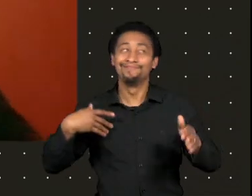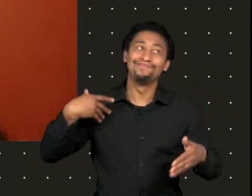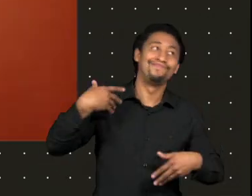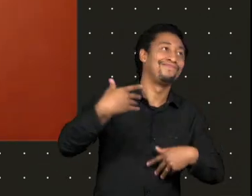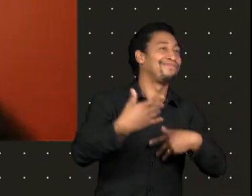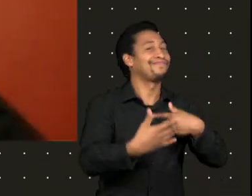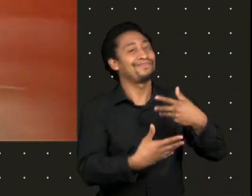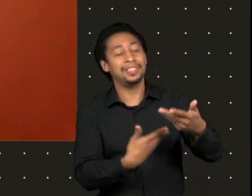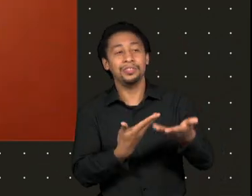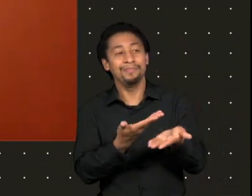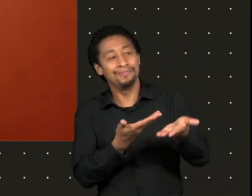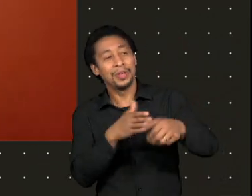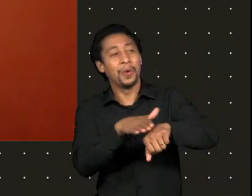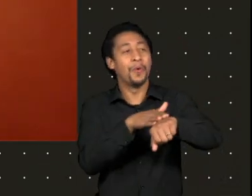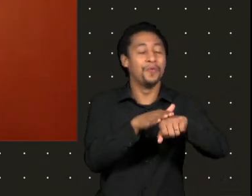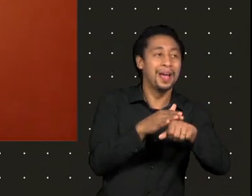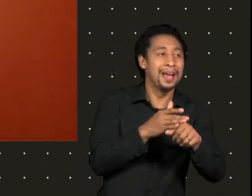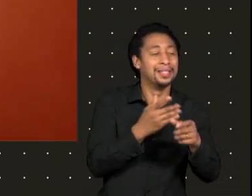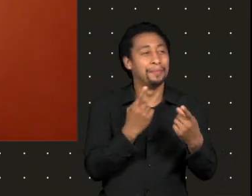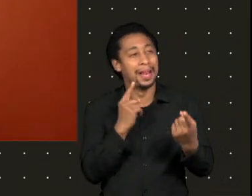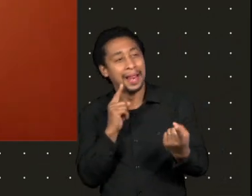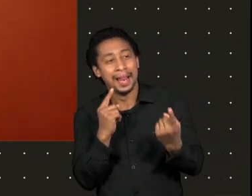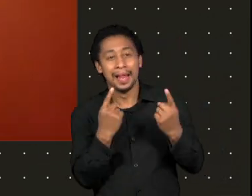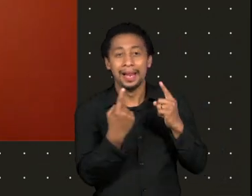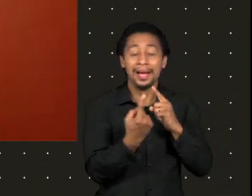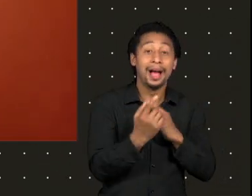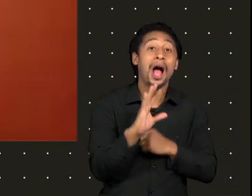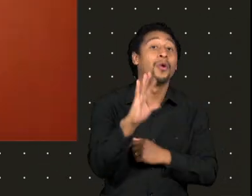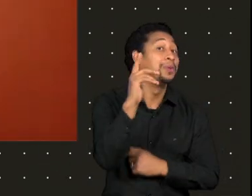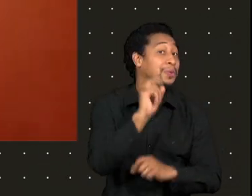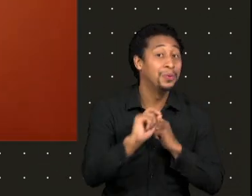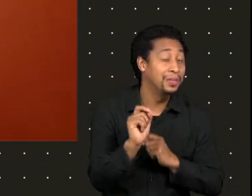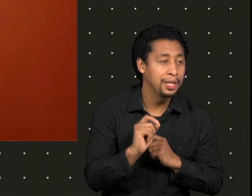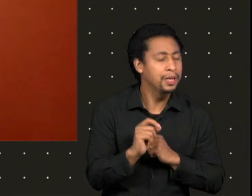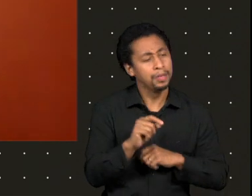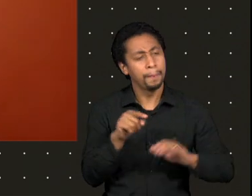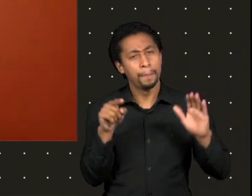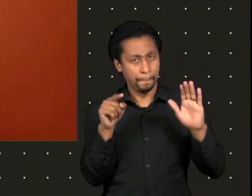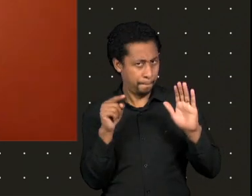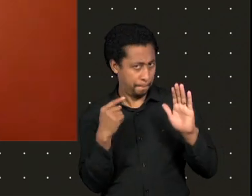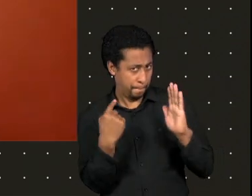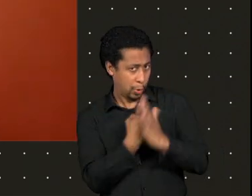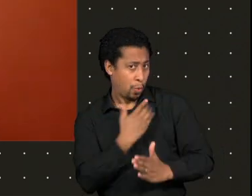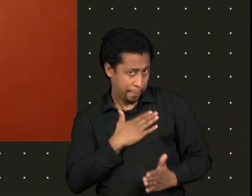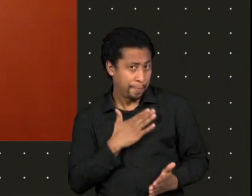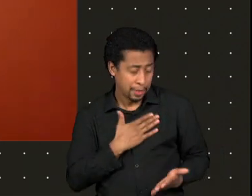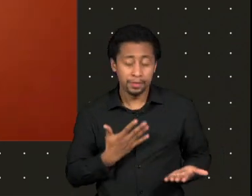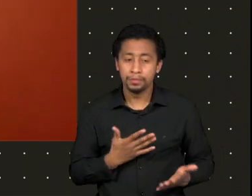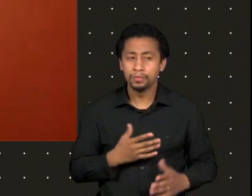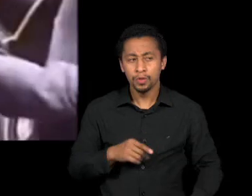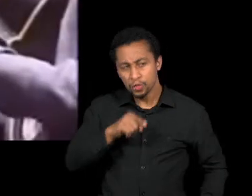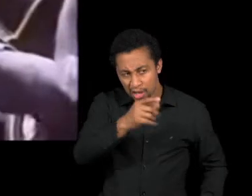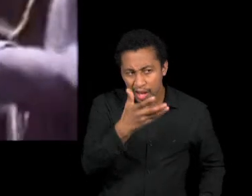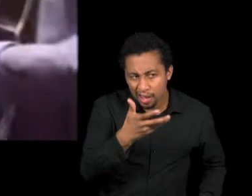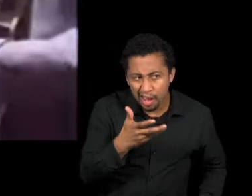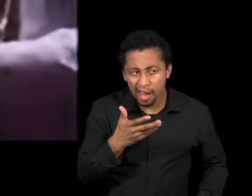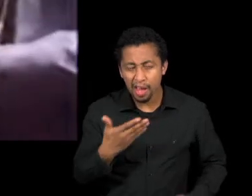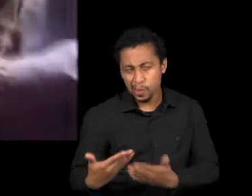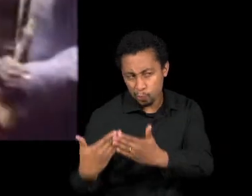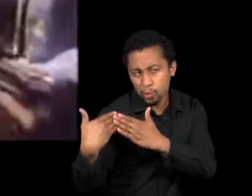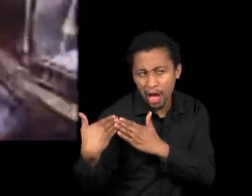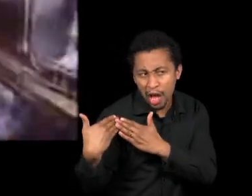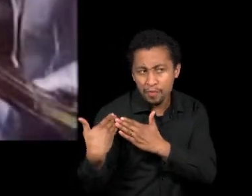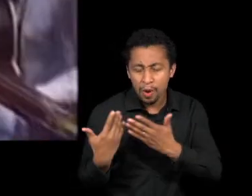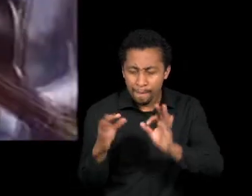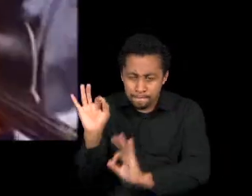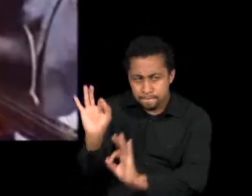da conversa para lá e conversa para cá, aí lá pelas tantas ele diz assim, você vai, quer participar como ator? Você vai